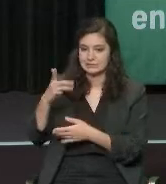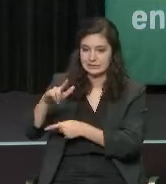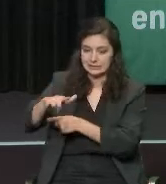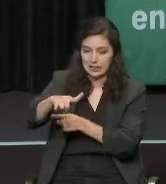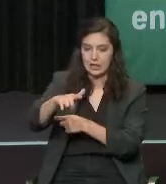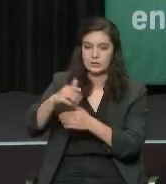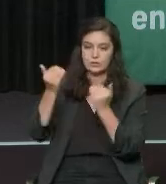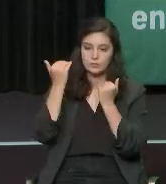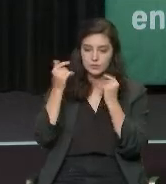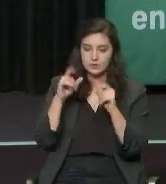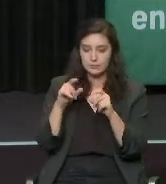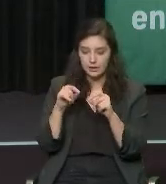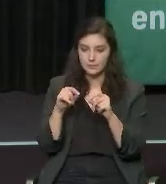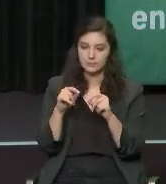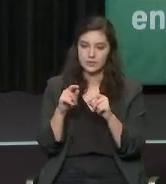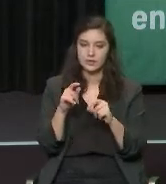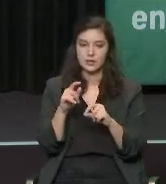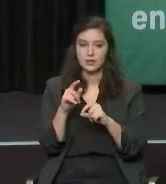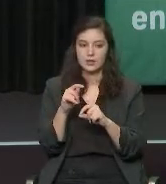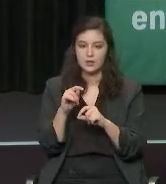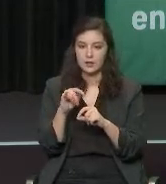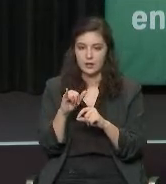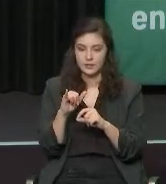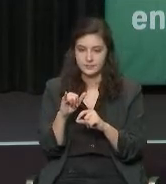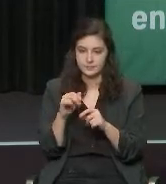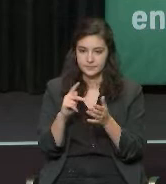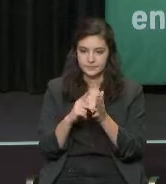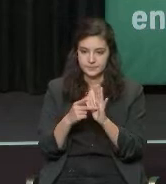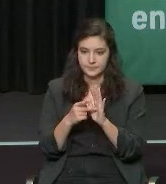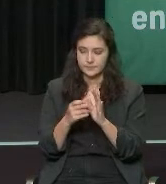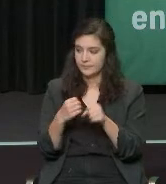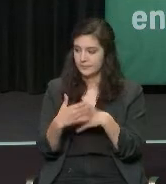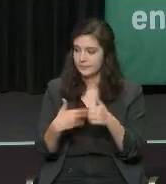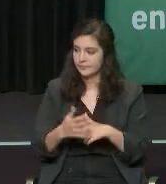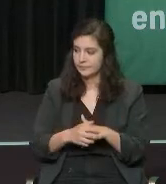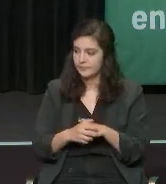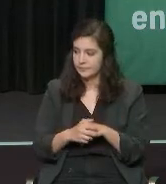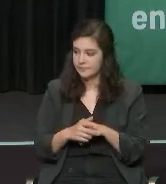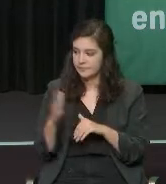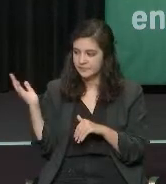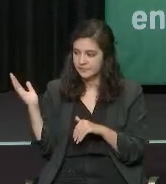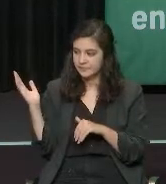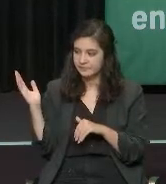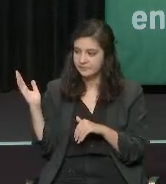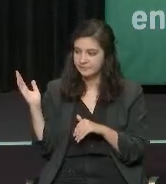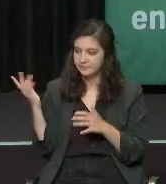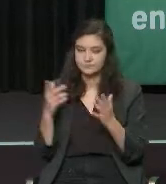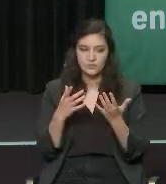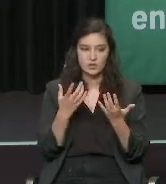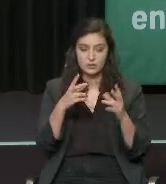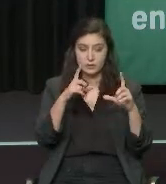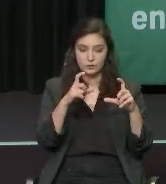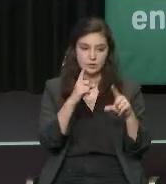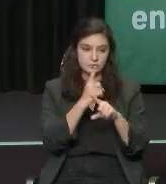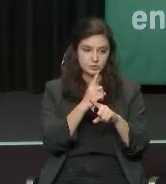os satélites e as informações proporcionadas por satélite e por inteligência artificial. Aqui temos